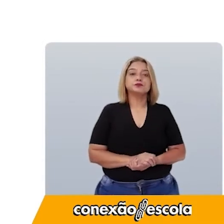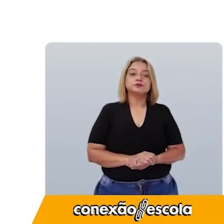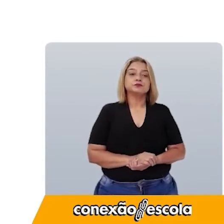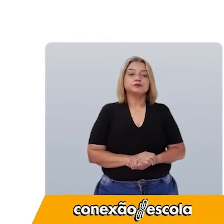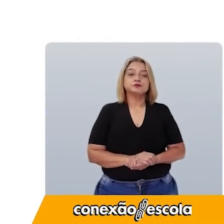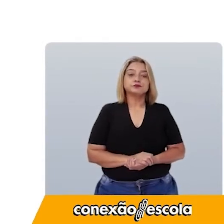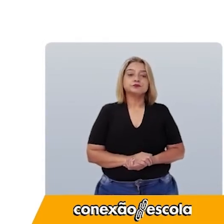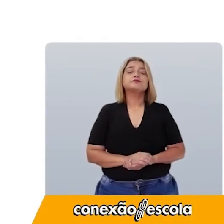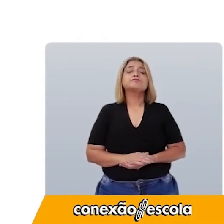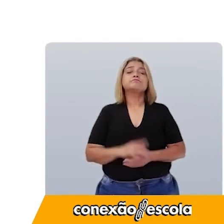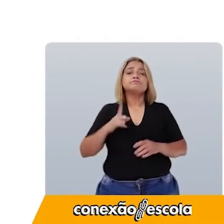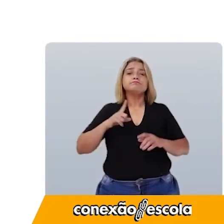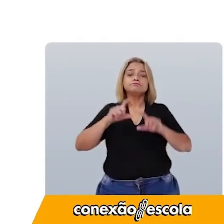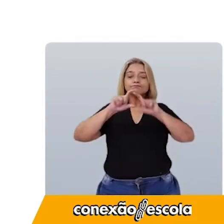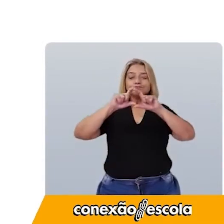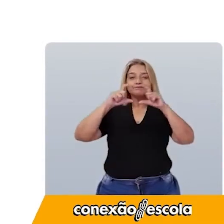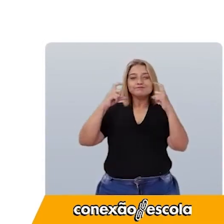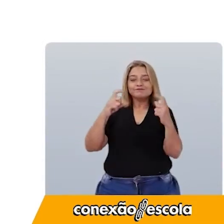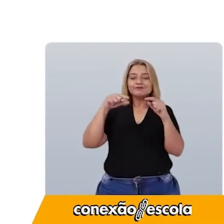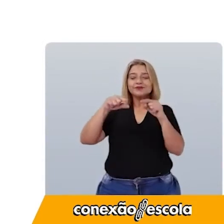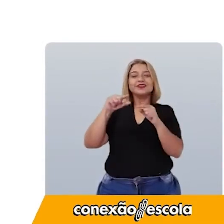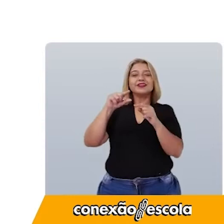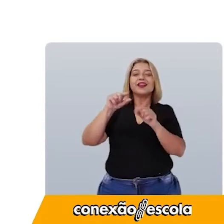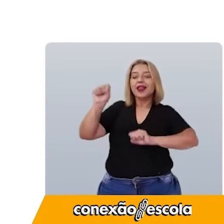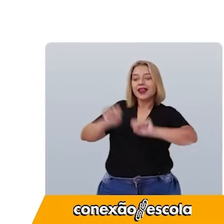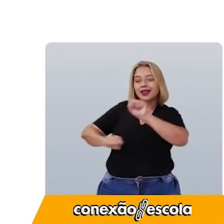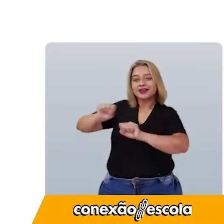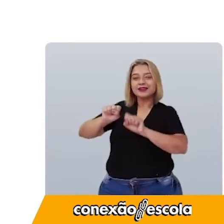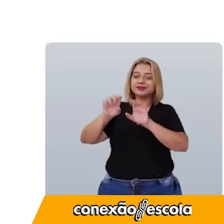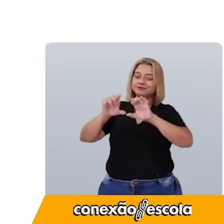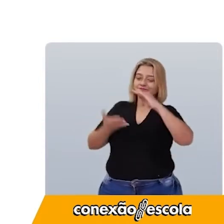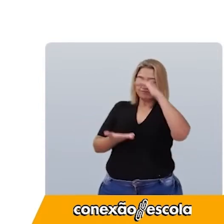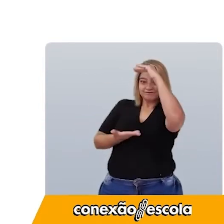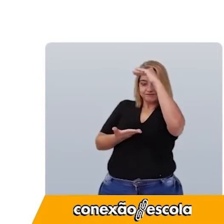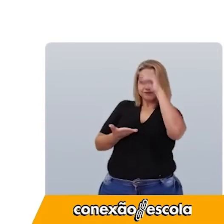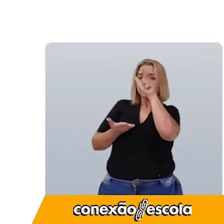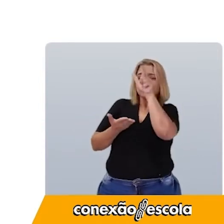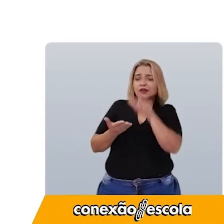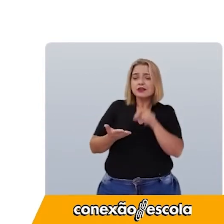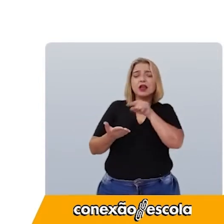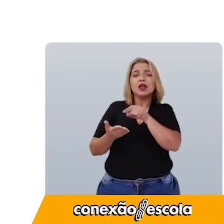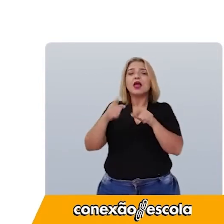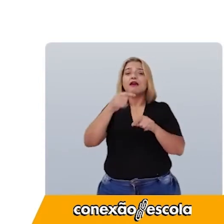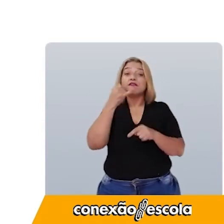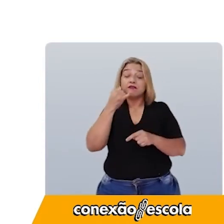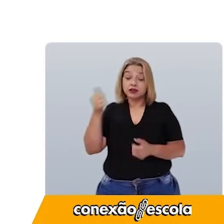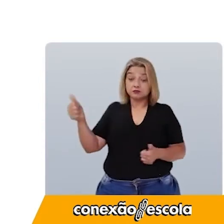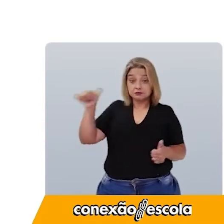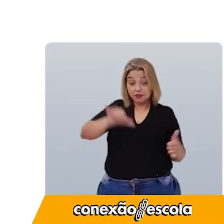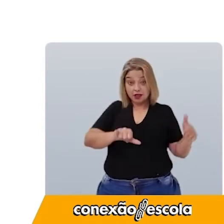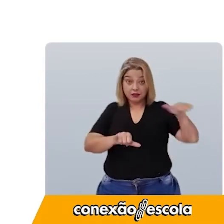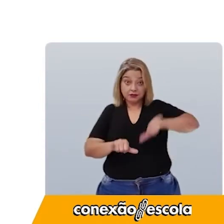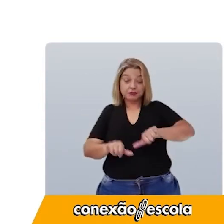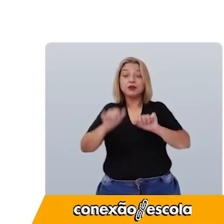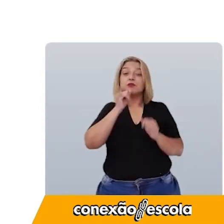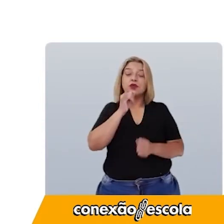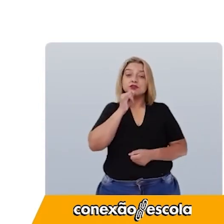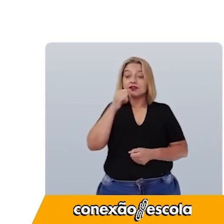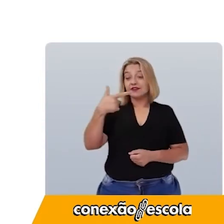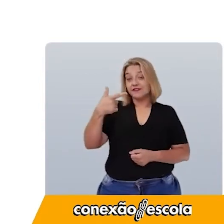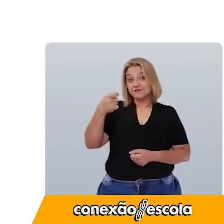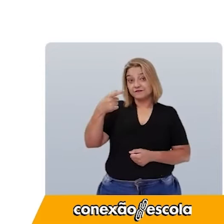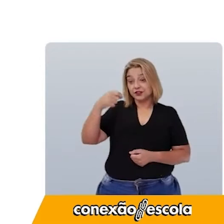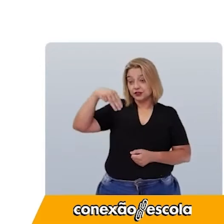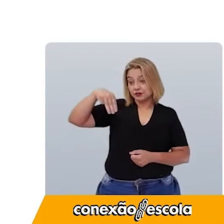O rótulo de um produto de limpeza recomenda a diluição de 20 ml, 20